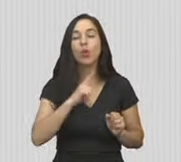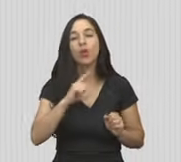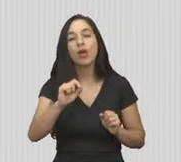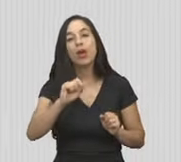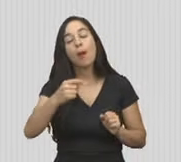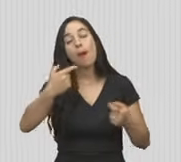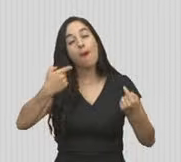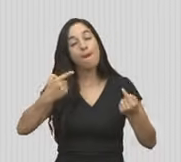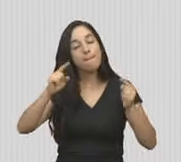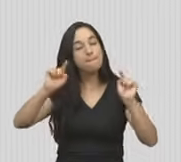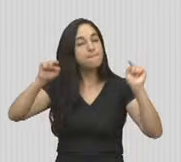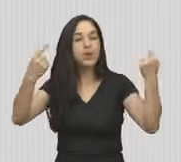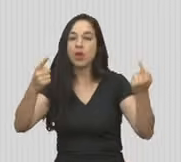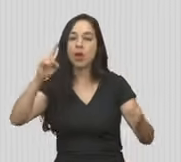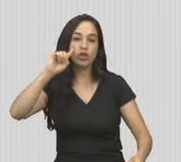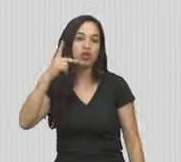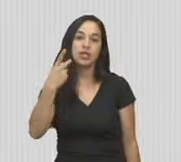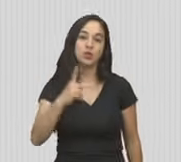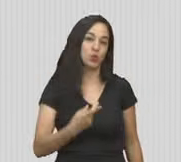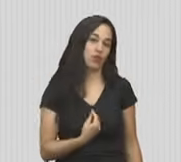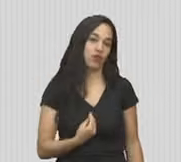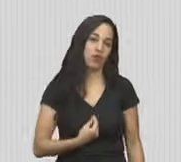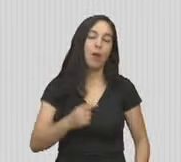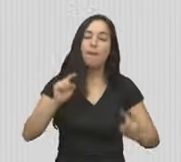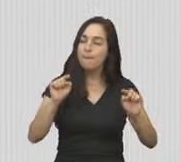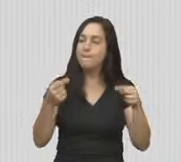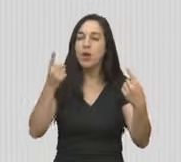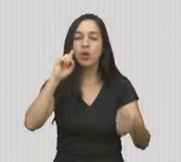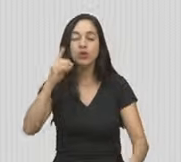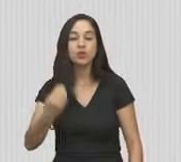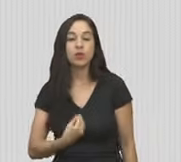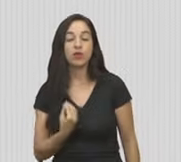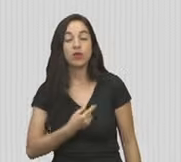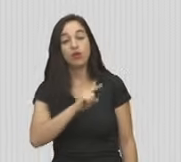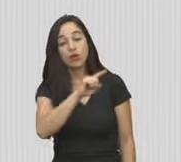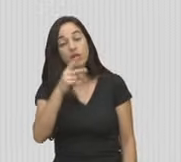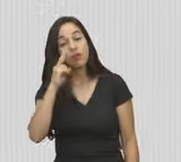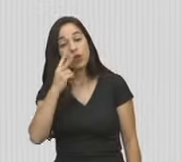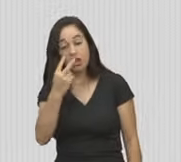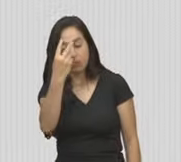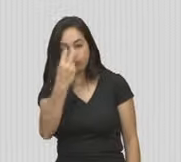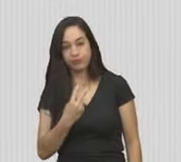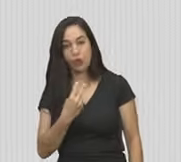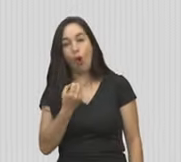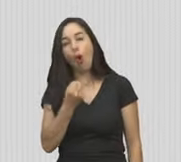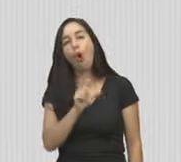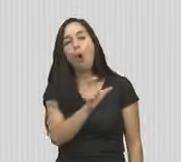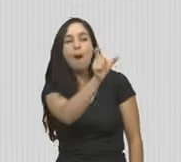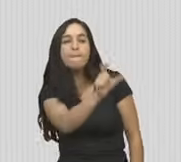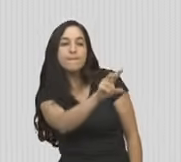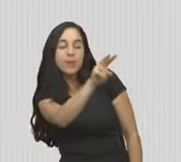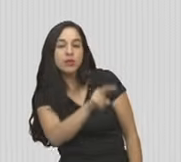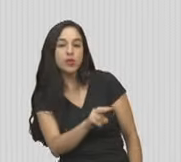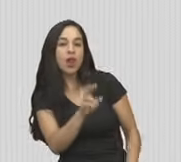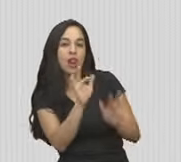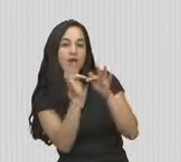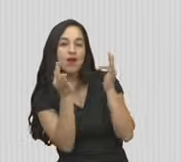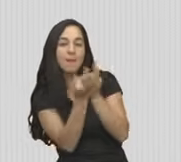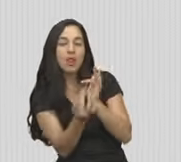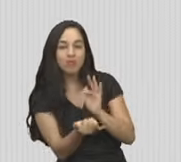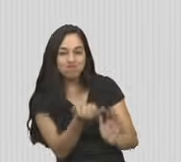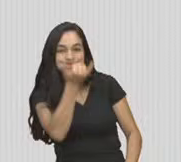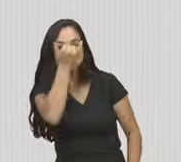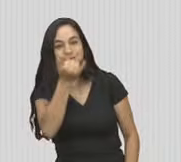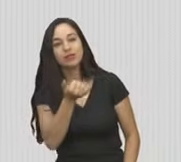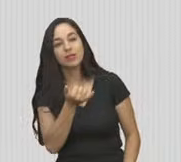sua vida. E nesse trecho, você veria ou a si mesmo ou alguém da sua família sendo vitimado.